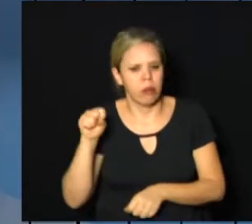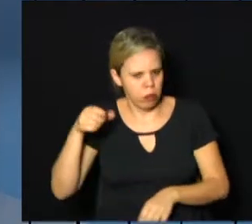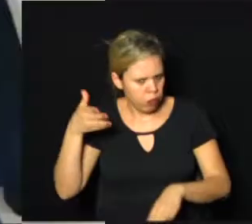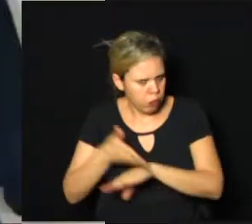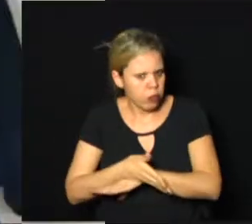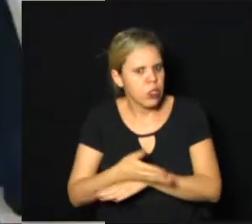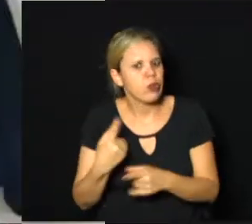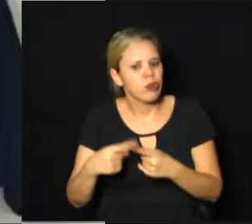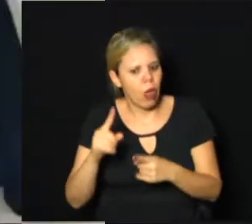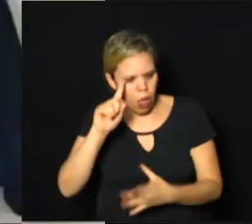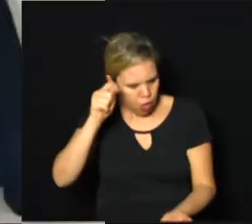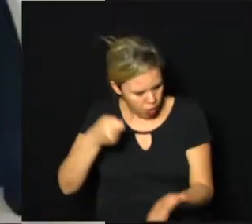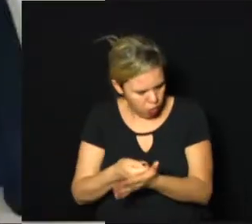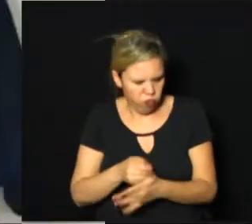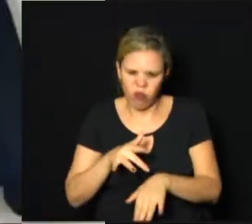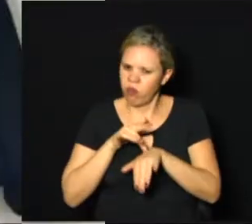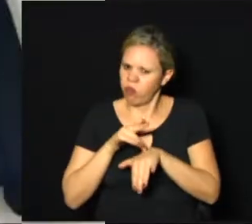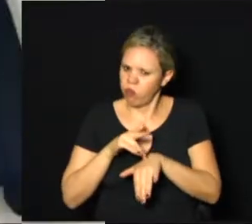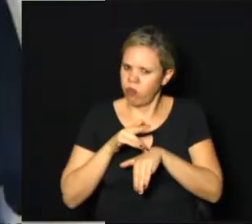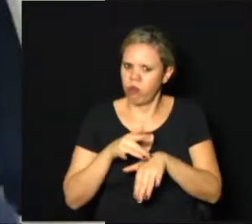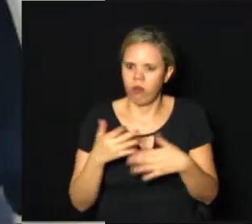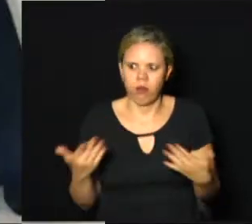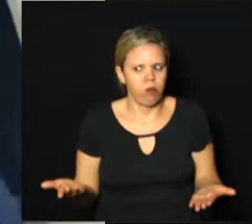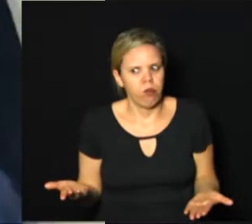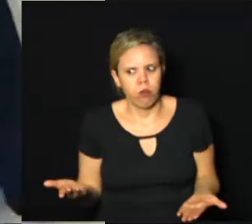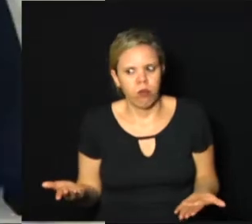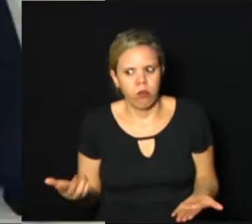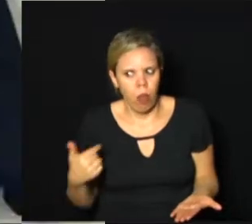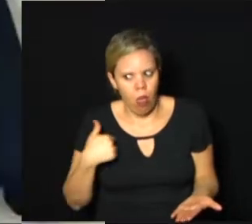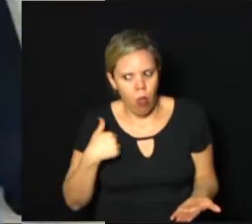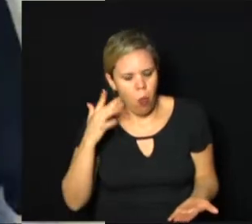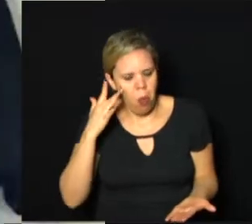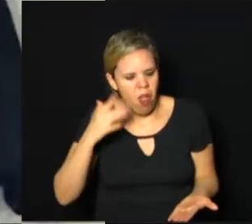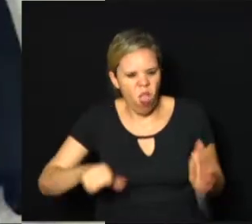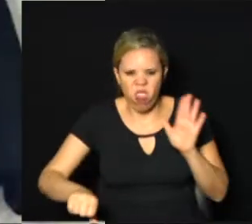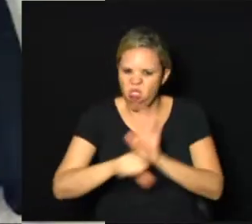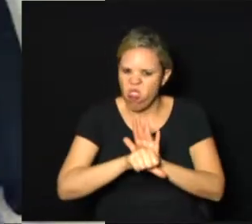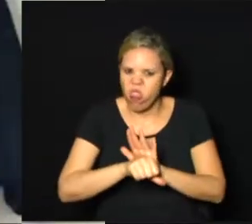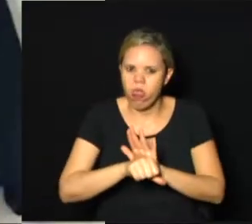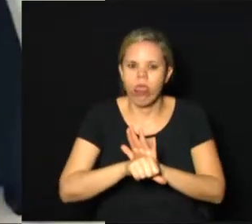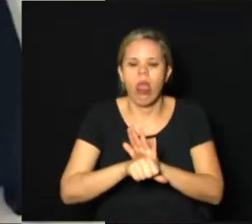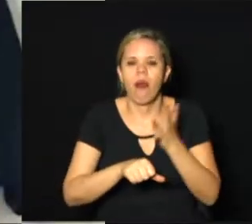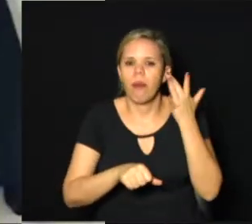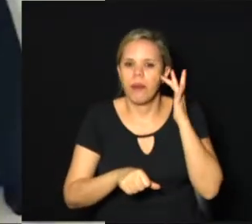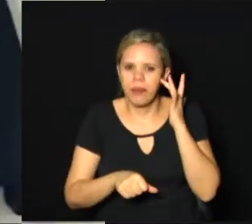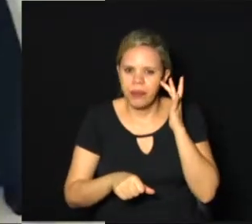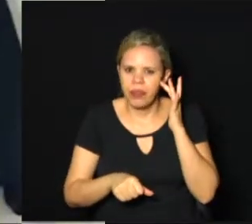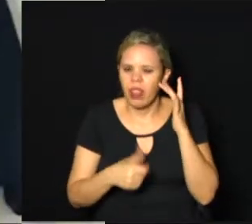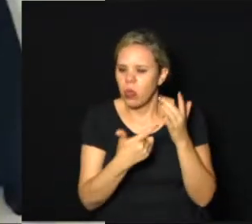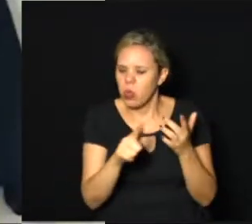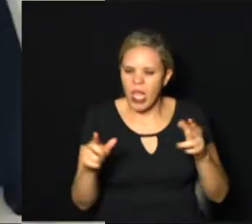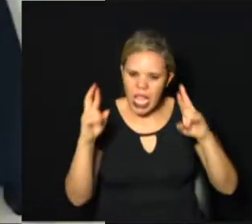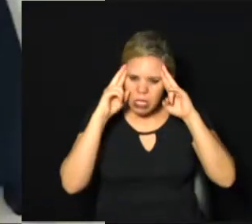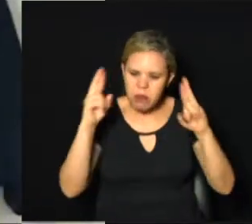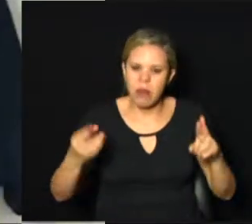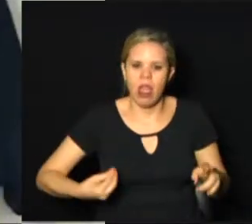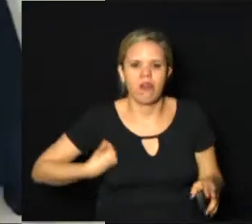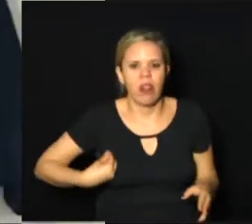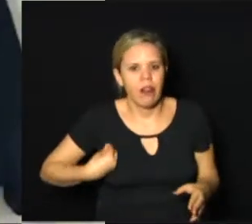Entrei porque essa é uma decisão absurda. É uma decisão que eu considero criminosa, inclusive. Eu acho um desrespeito à vida